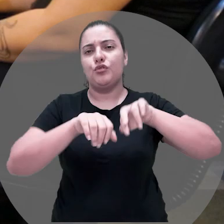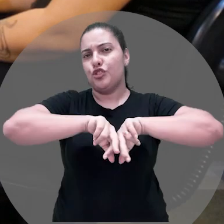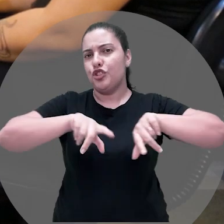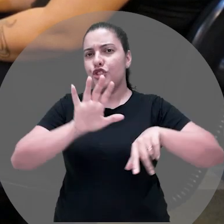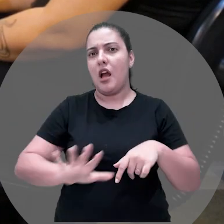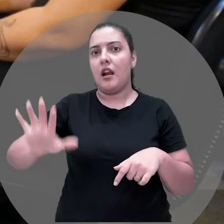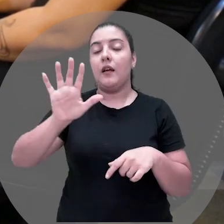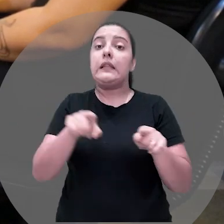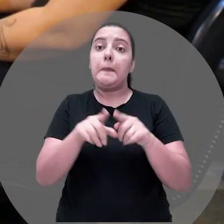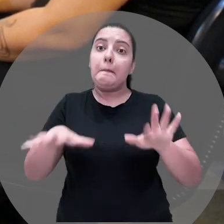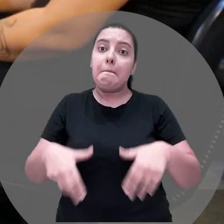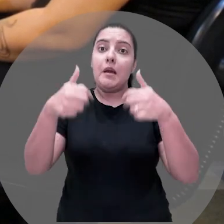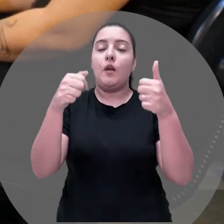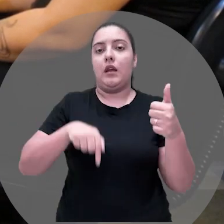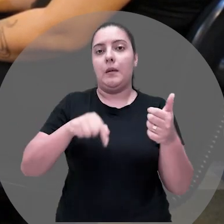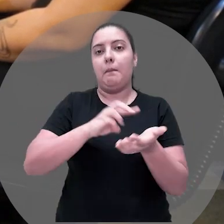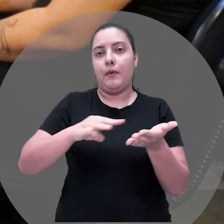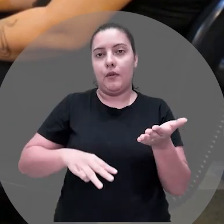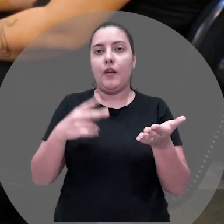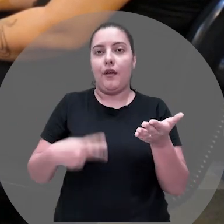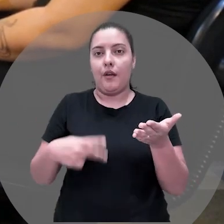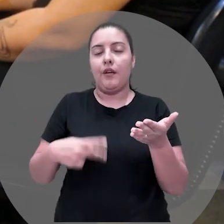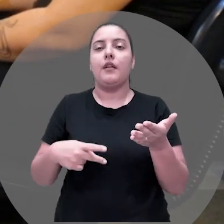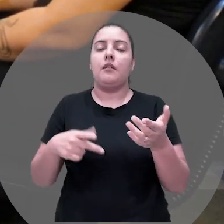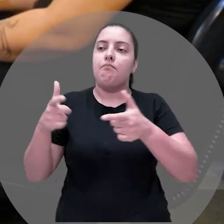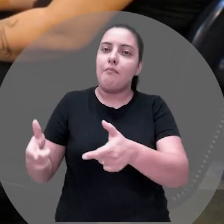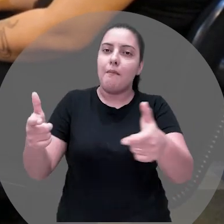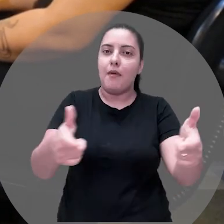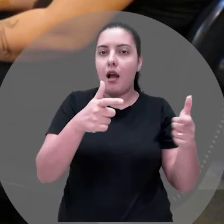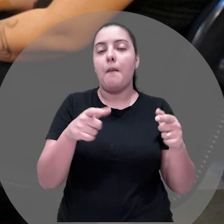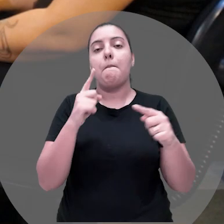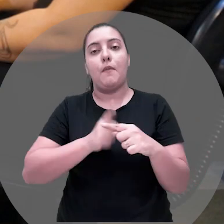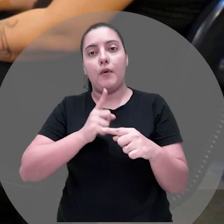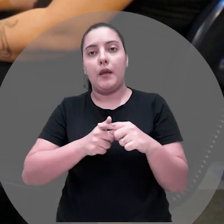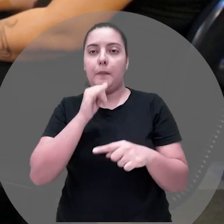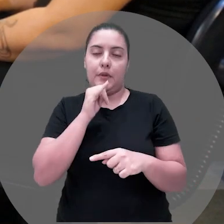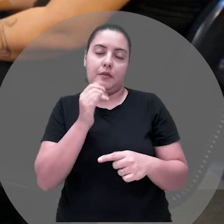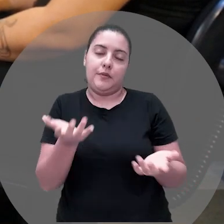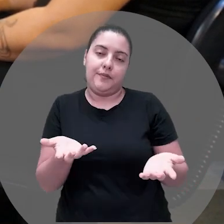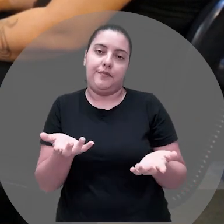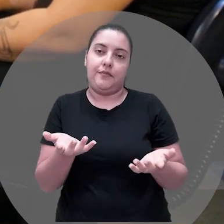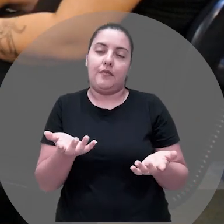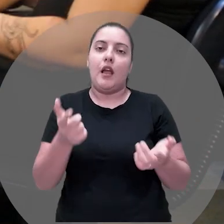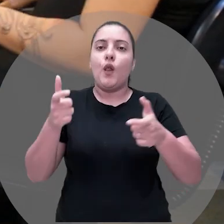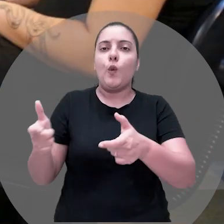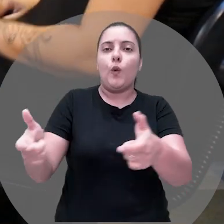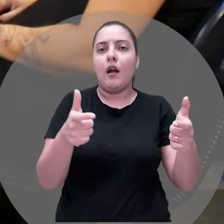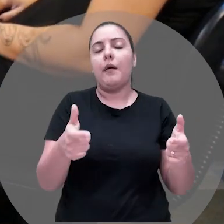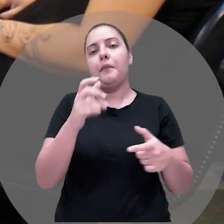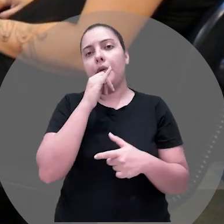vocês estão fazendo né que é abrir as portas para comunidade de modo geral mas sempre que possível falar sobre isso